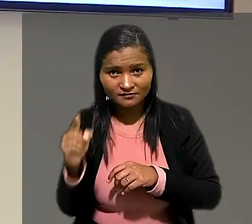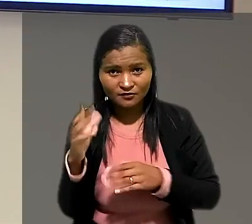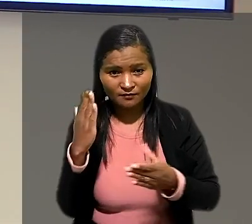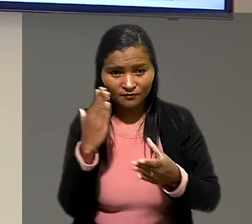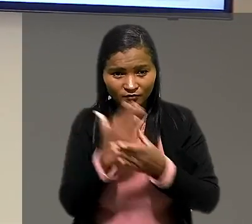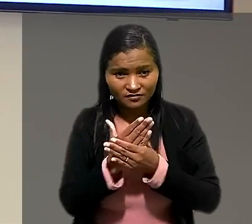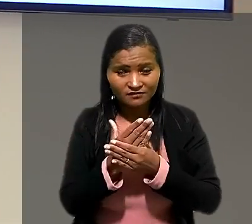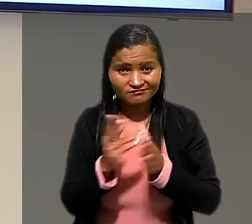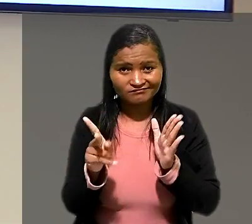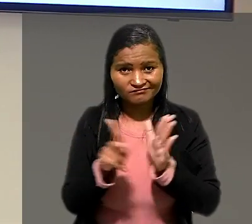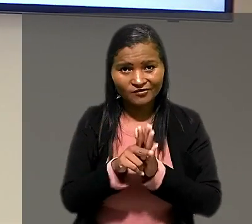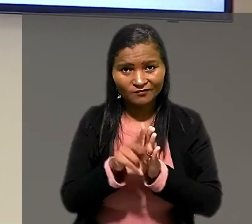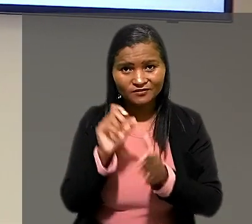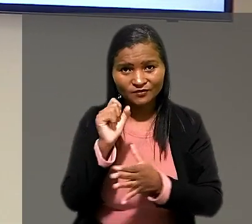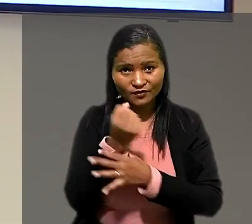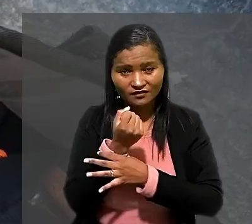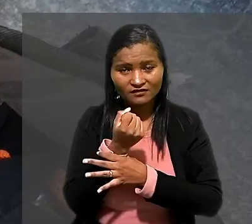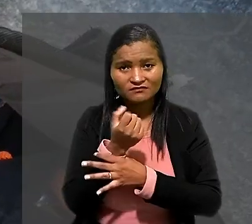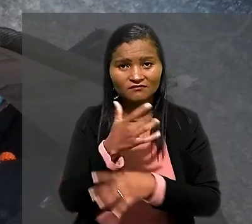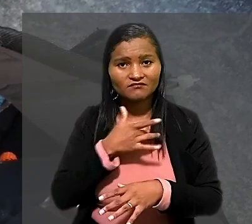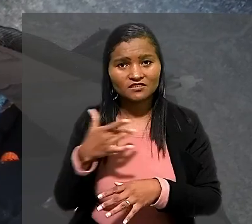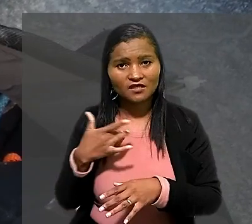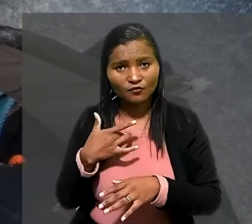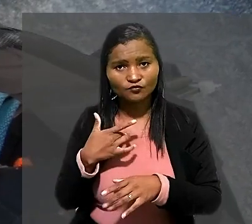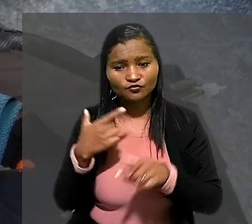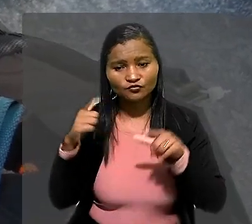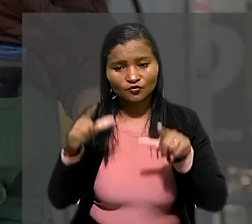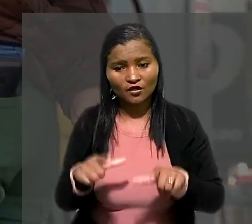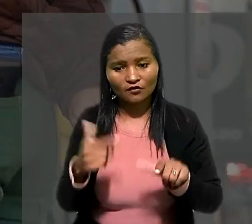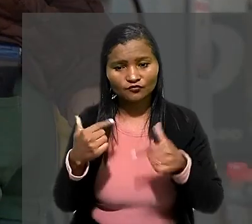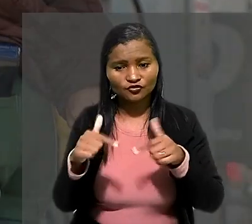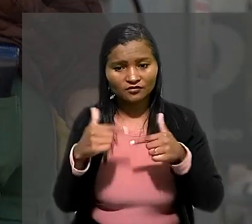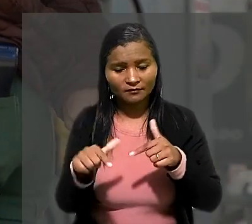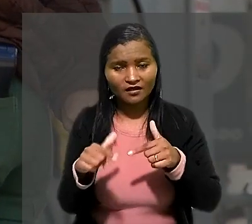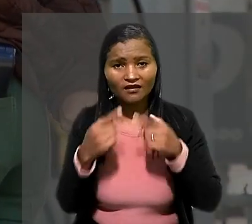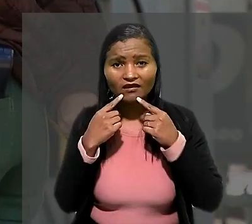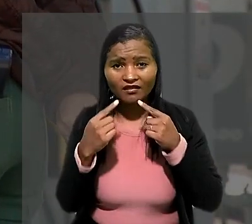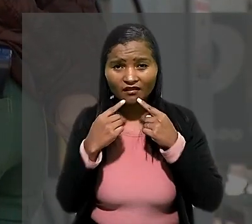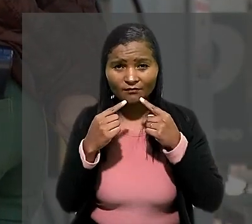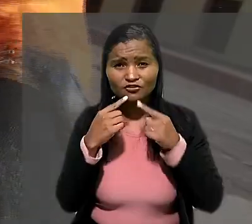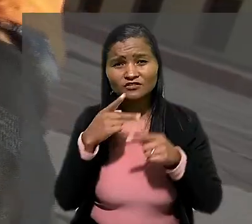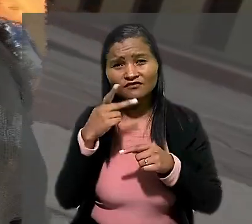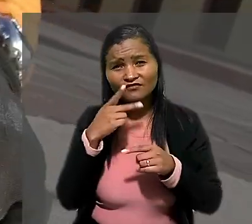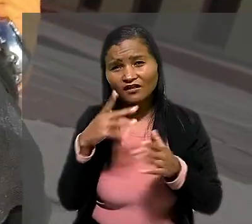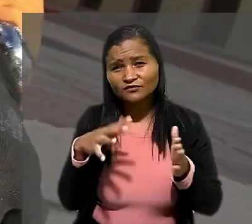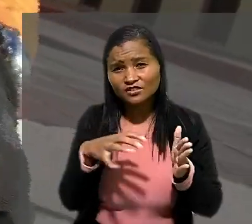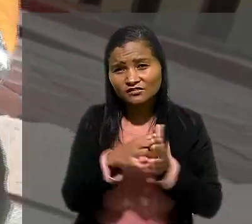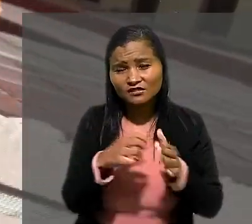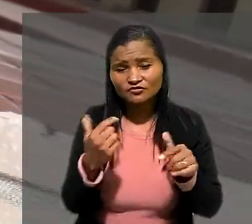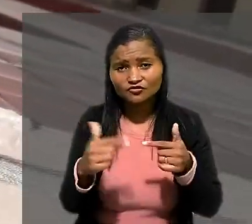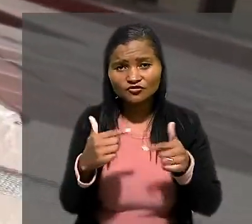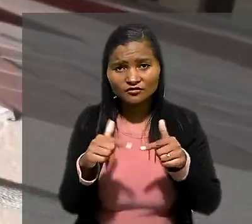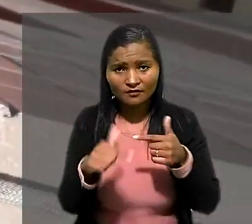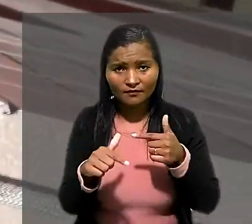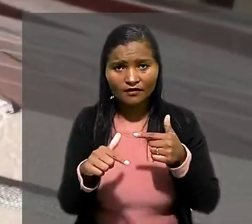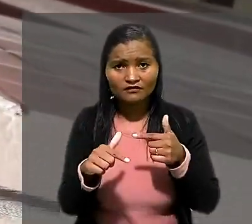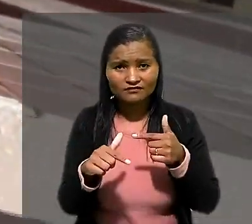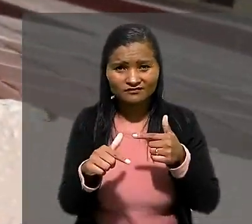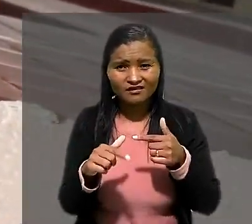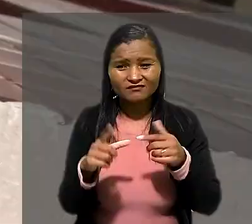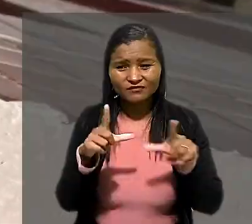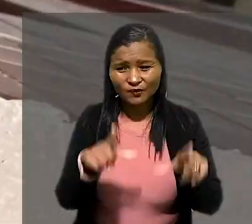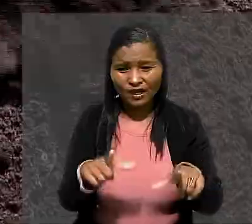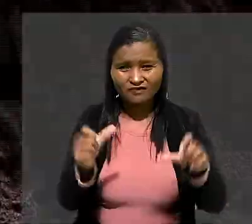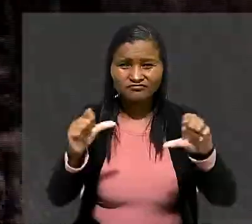de 300 mil ações relacionadas às condições de segurança e saúde no ambiente laboral. Reclamações que tratam de acidentes